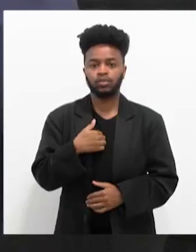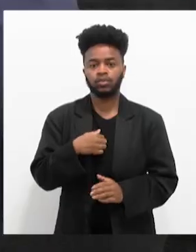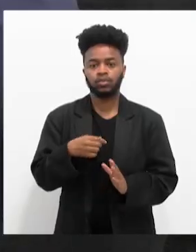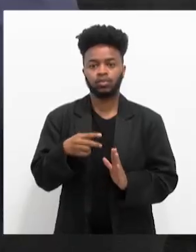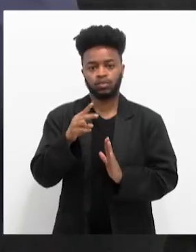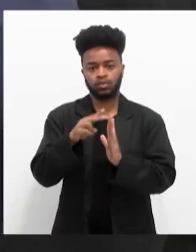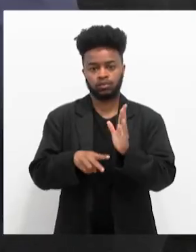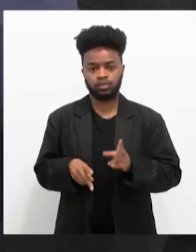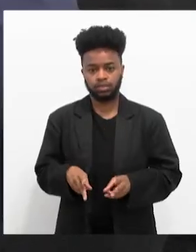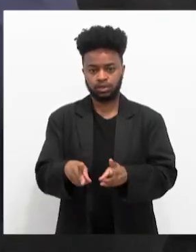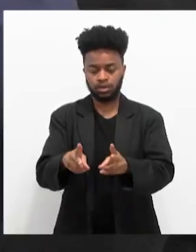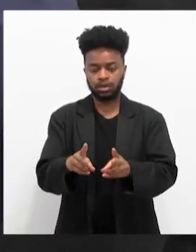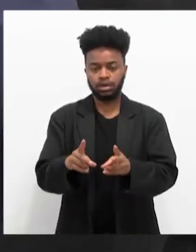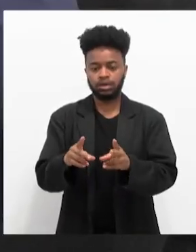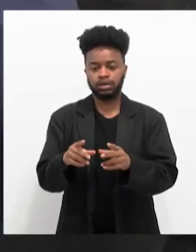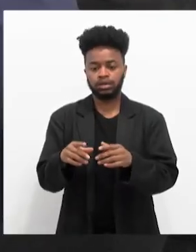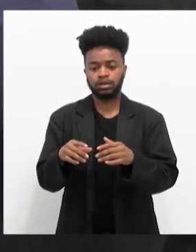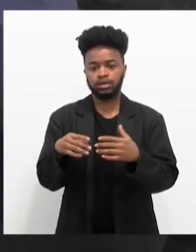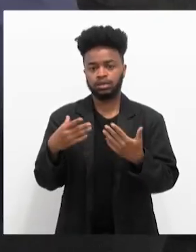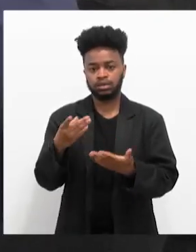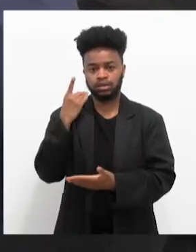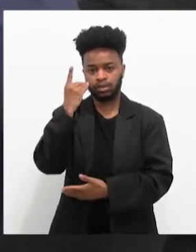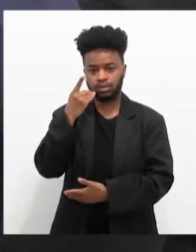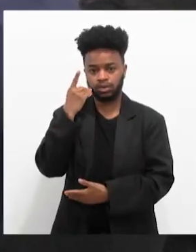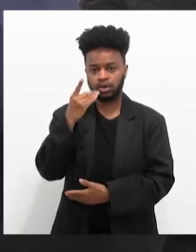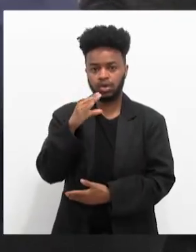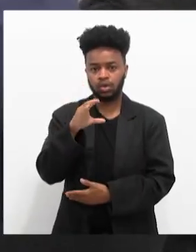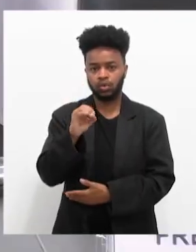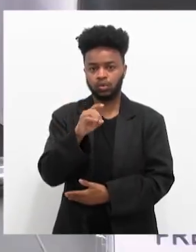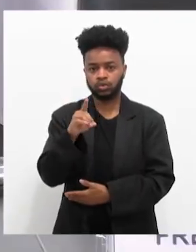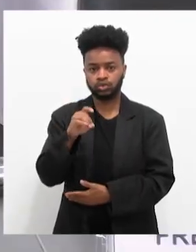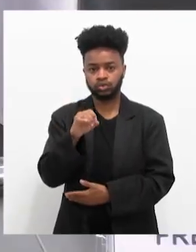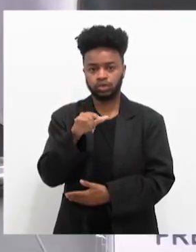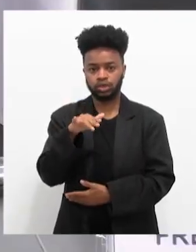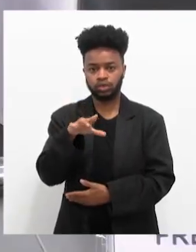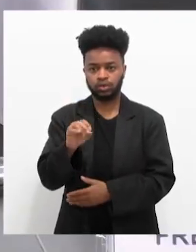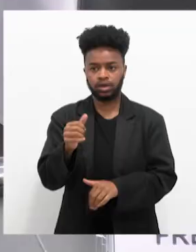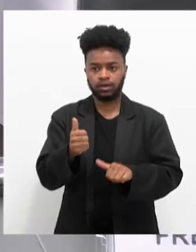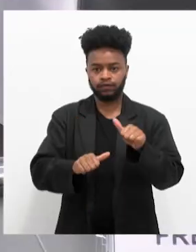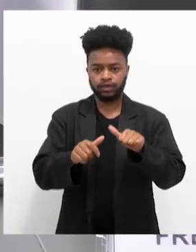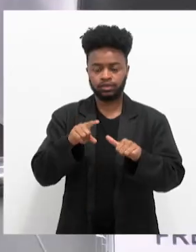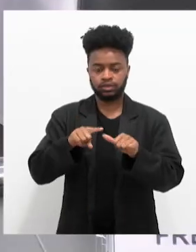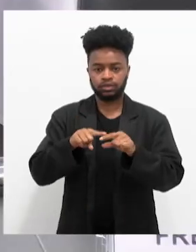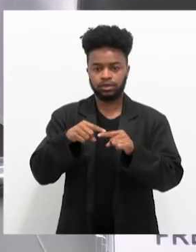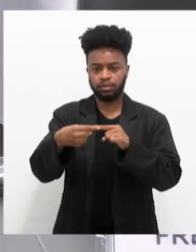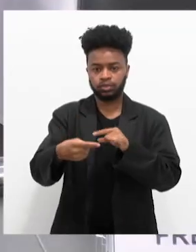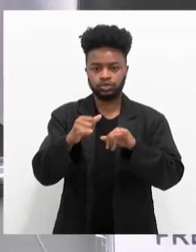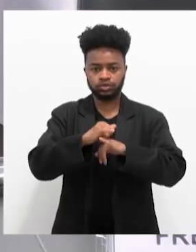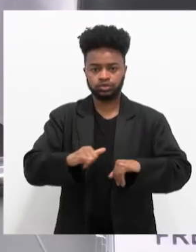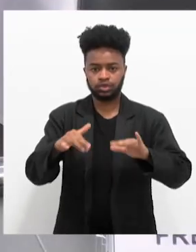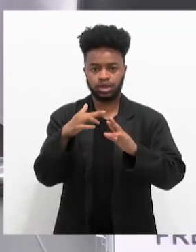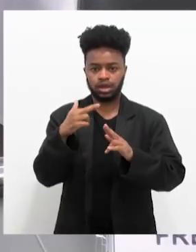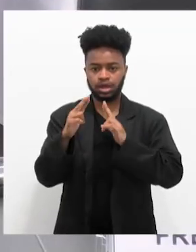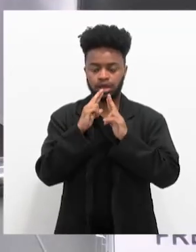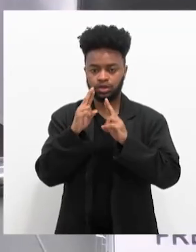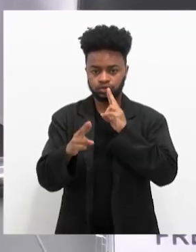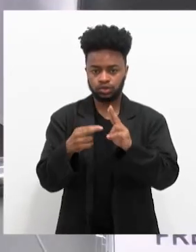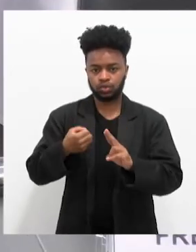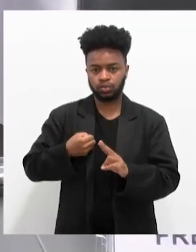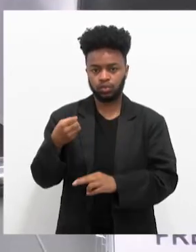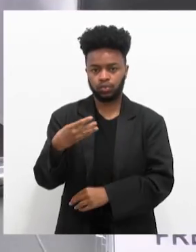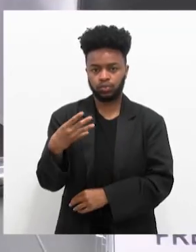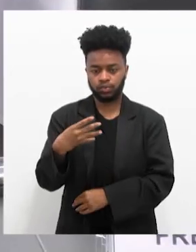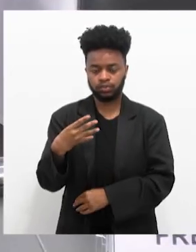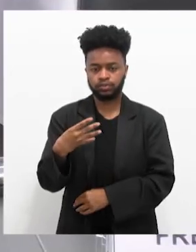adiante, enquanto o deputado Cozzolino verifica essa questão antes da gente proclamar o resultado. Então, vou ao item 4. O